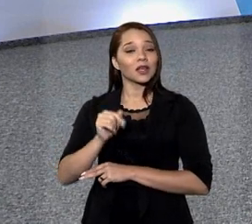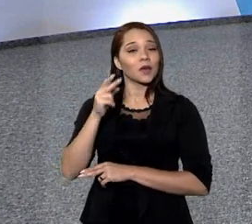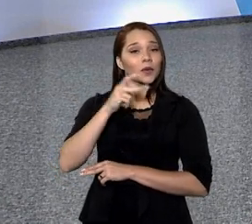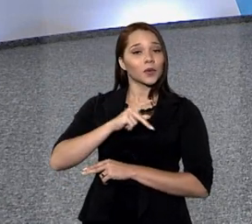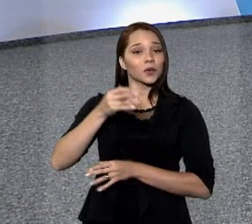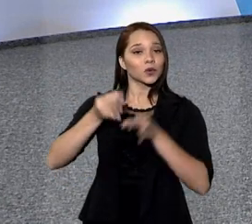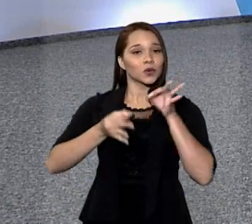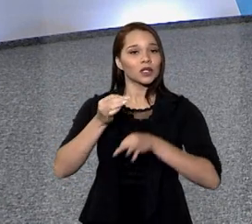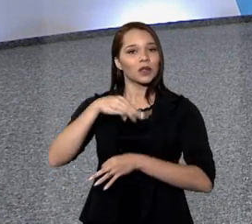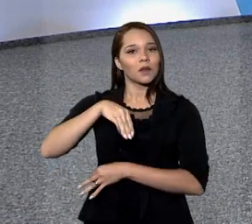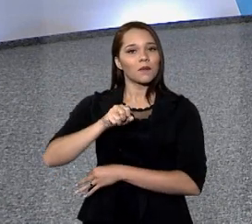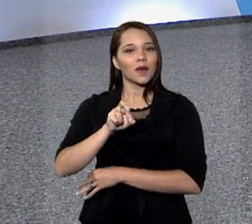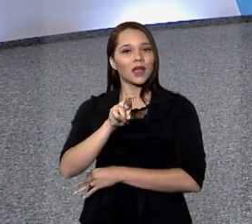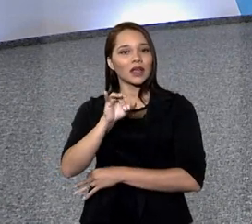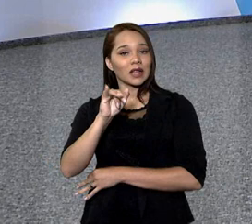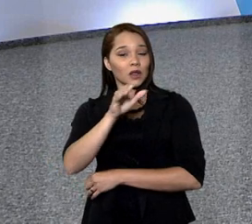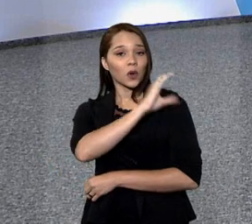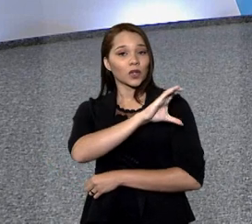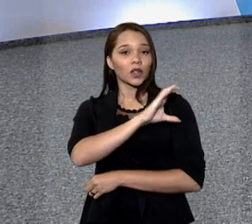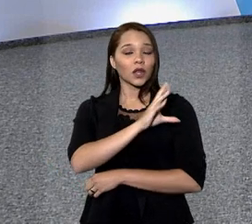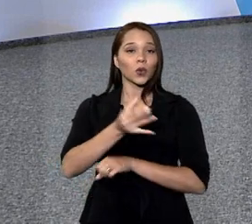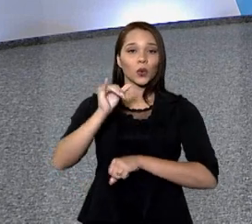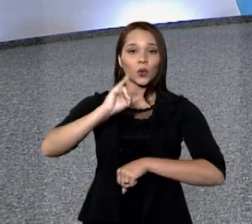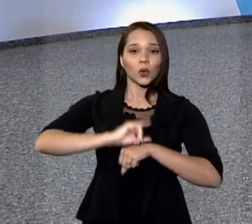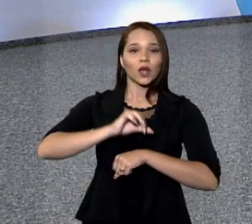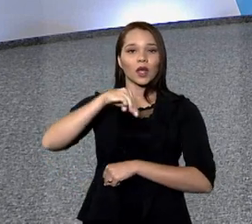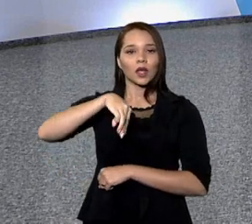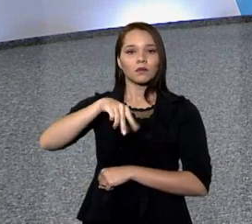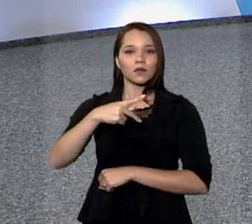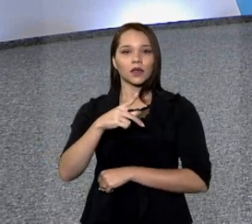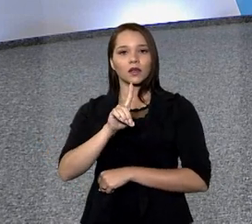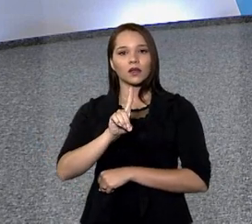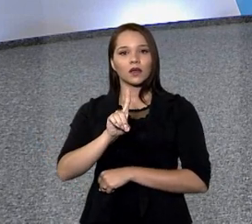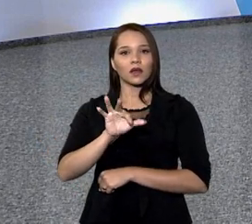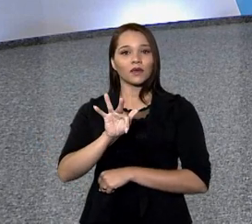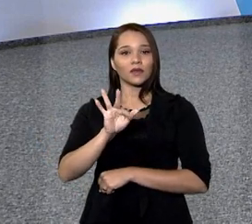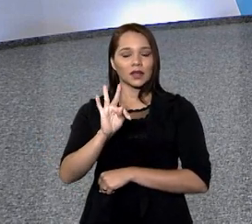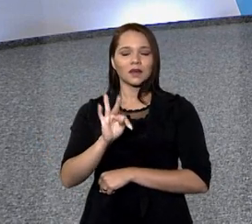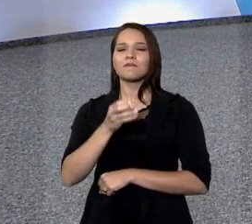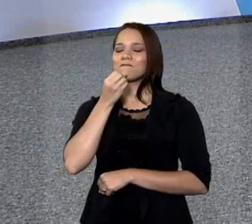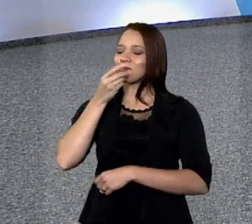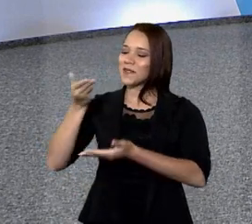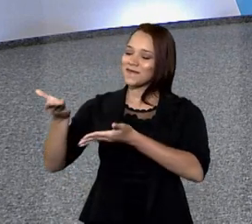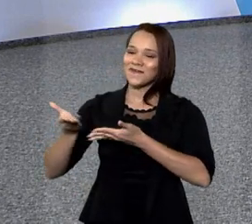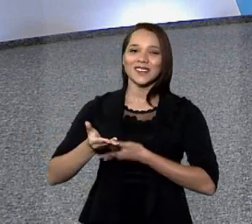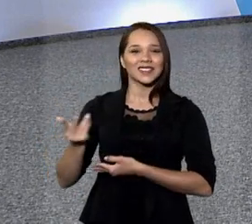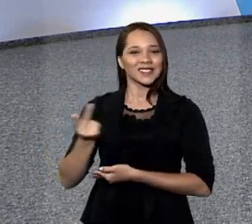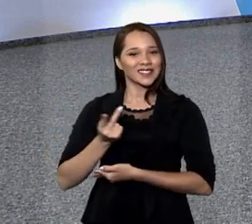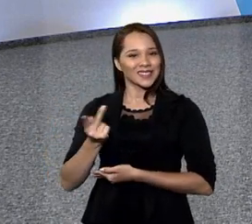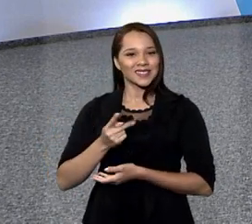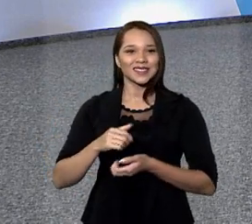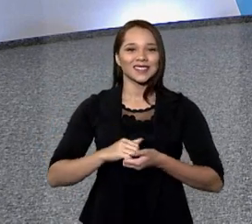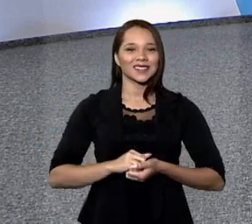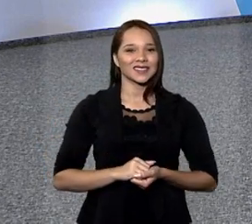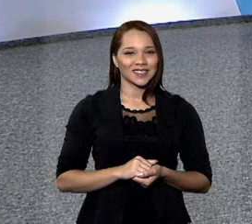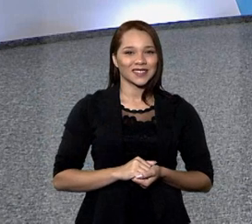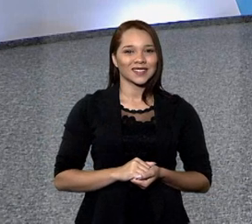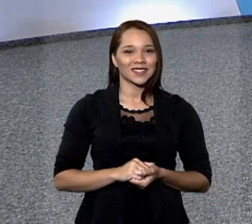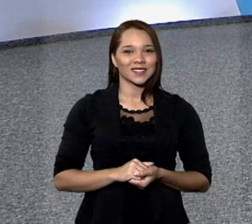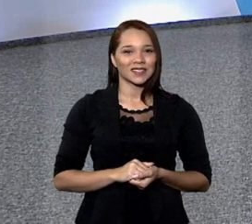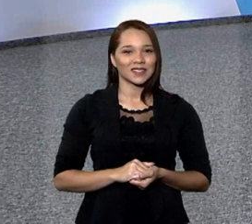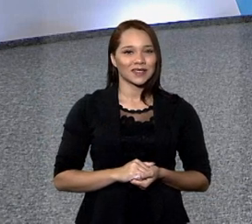ea promotora de justiça mariana távora coordenadora do núcleo de gênero do mpdft sejam muito bem-vindas as duas